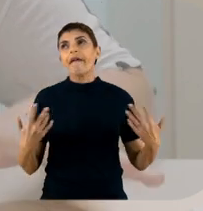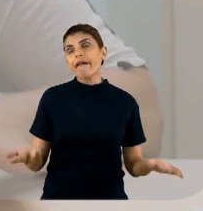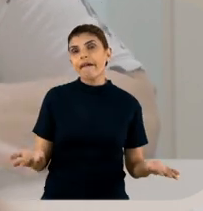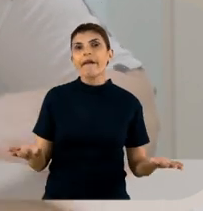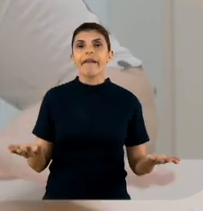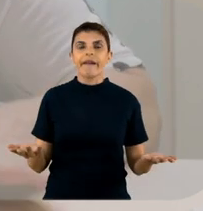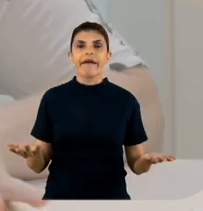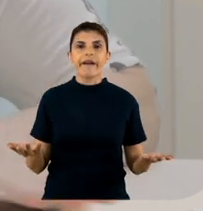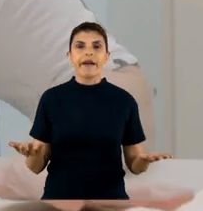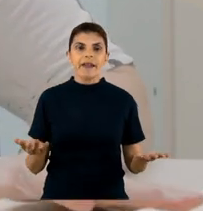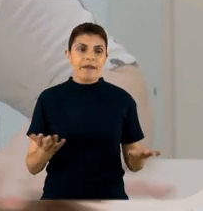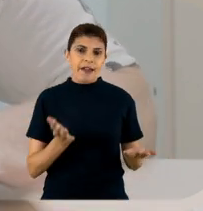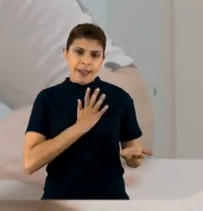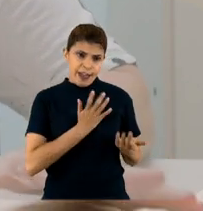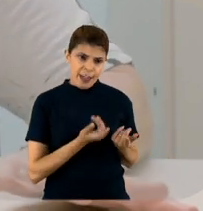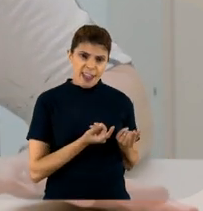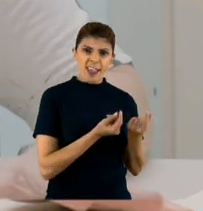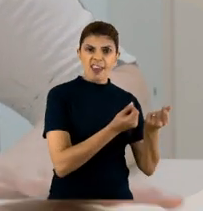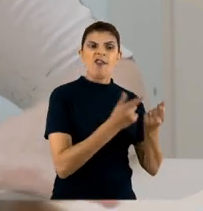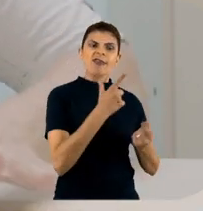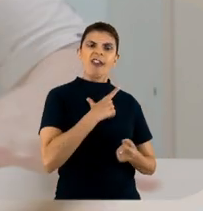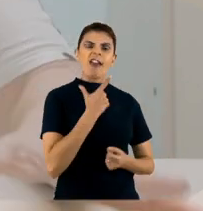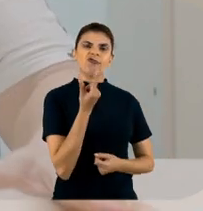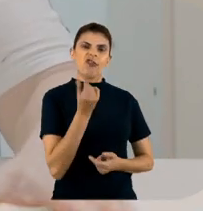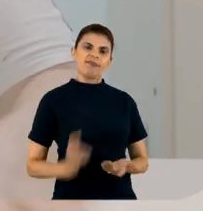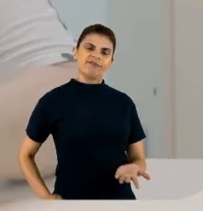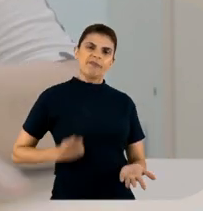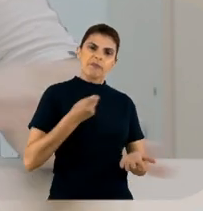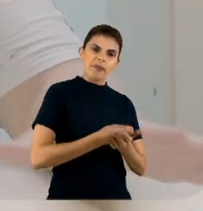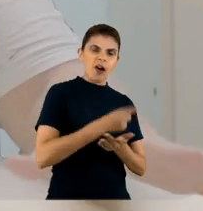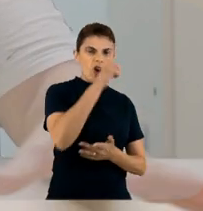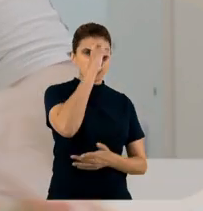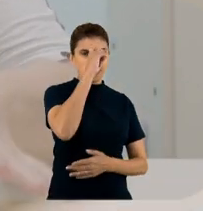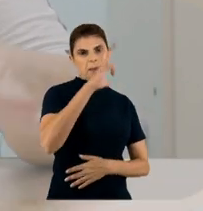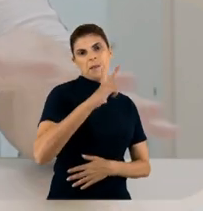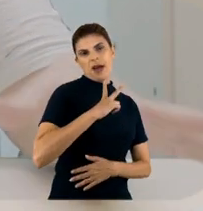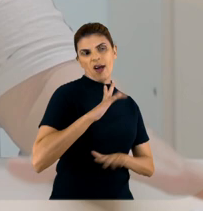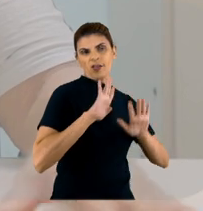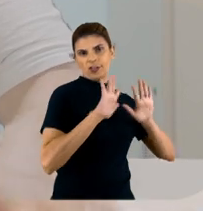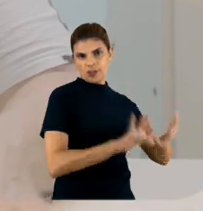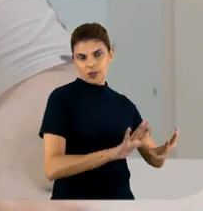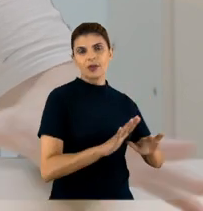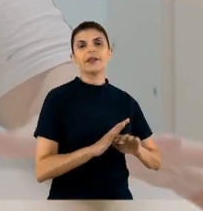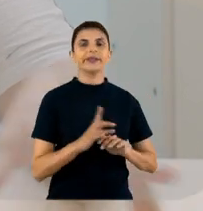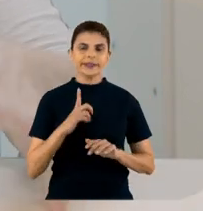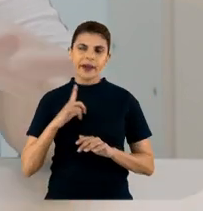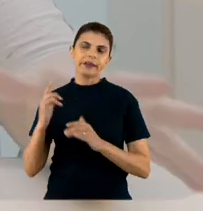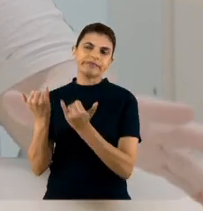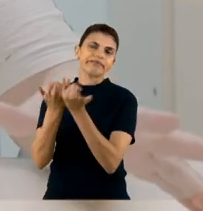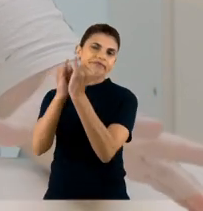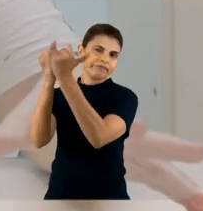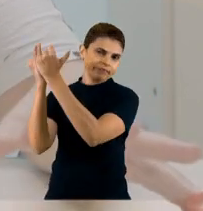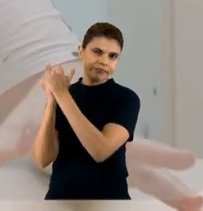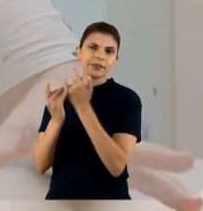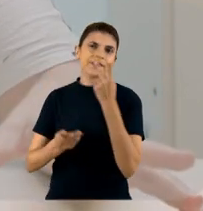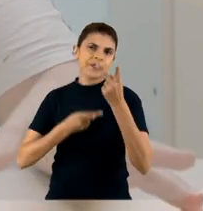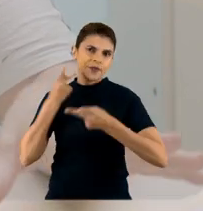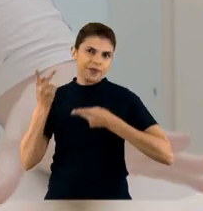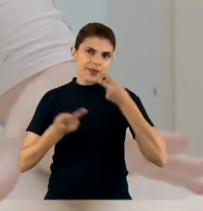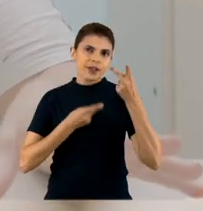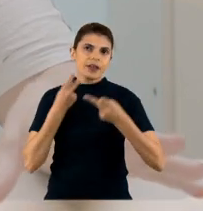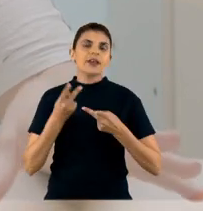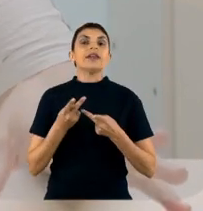se ah o o rico não vai tá tão ruim porque ele vai ter um hospital privado né inclusive uma